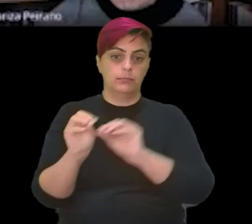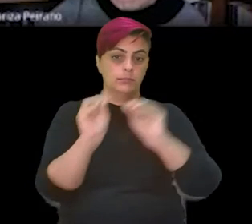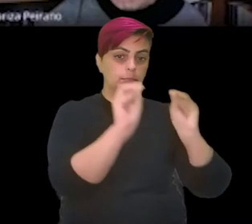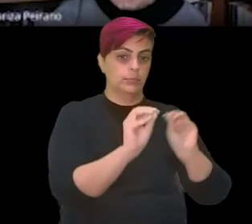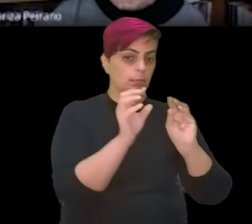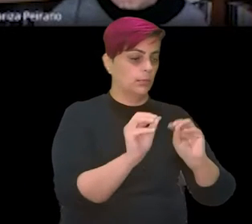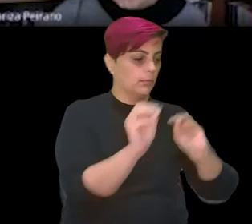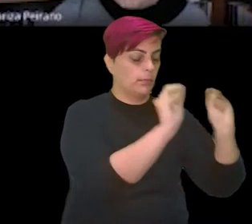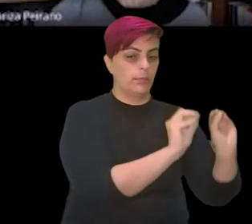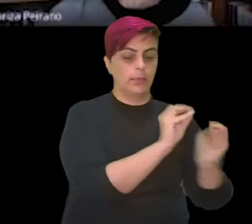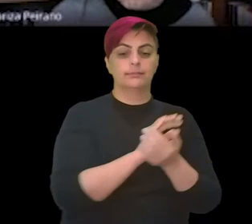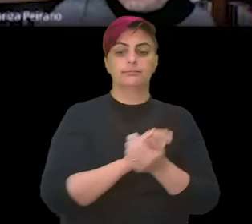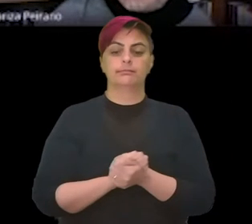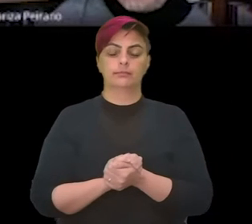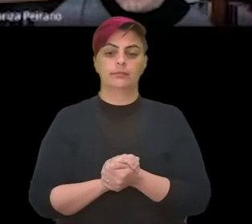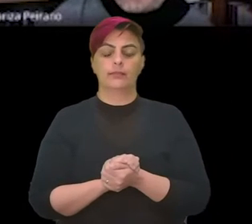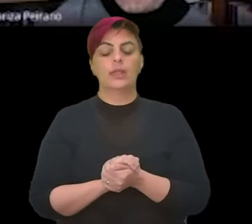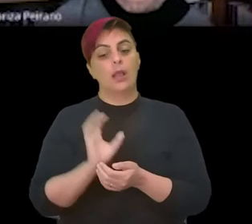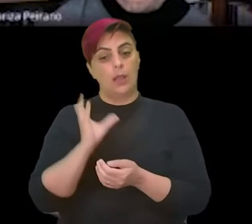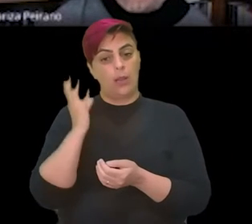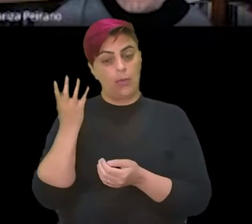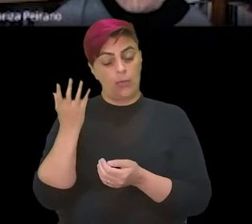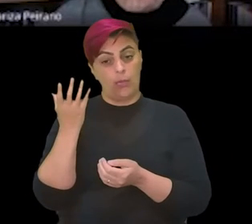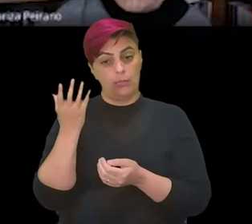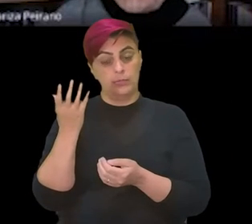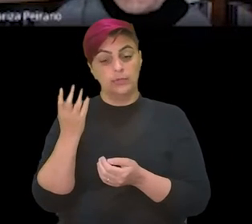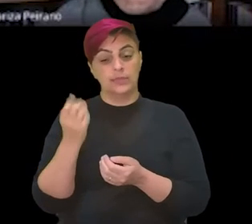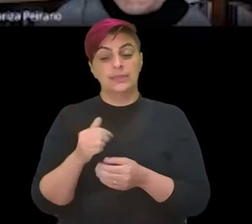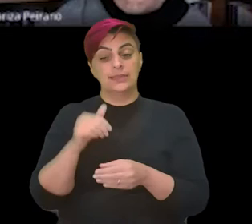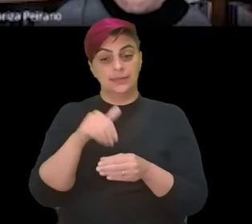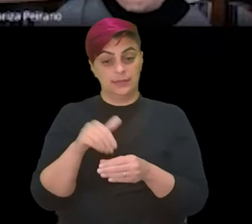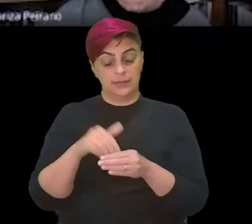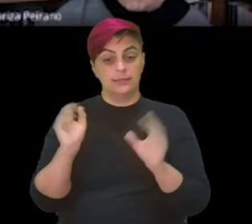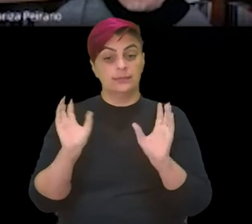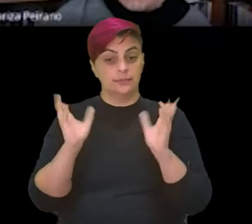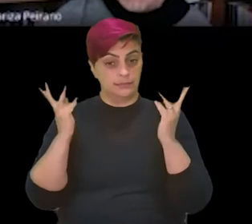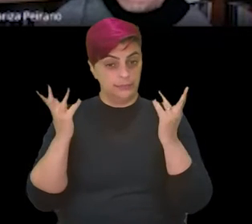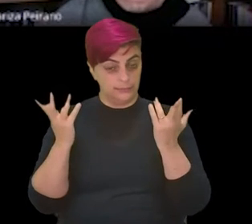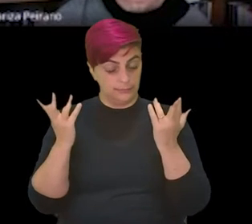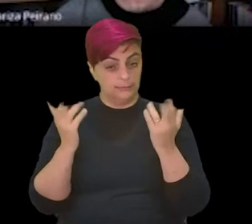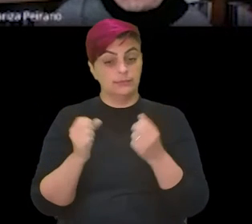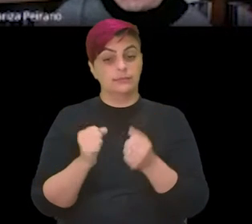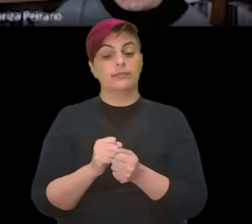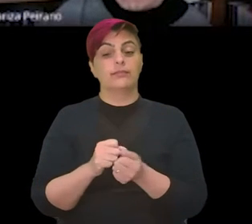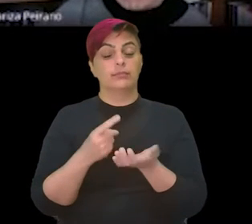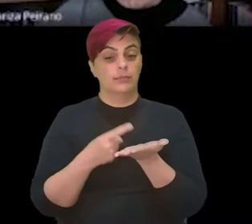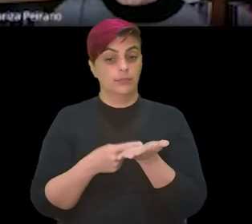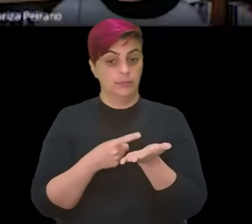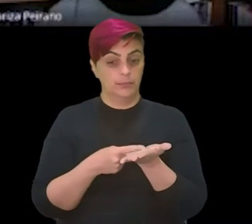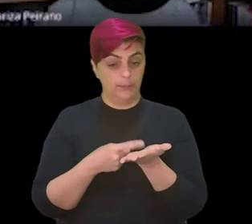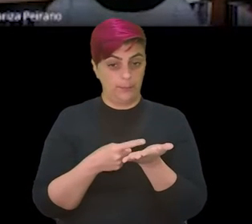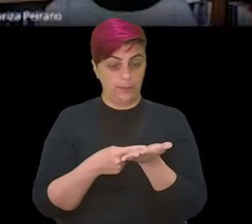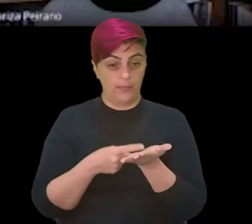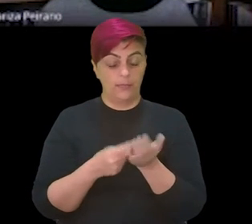em movimento. As transações eram públicas e cerimoniais, e as parcerias, sendo